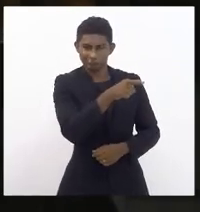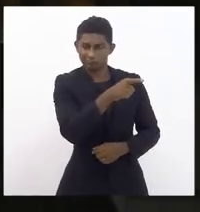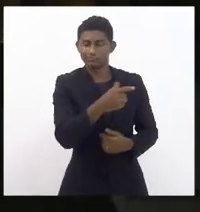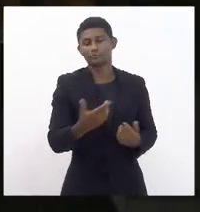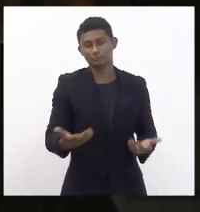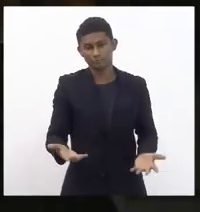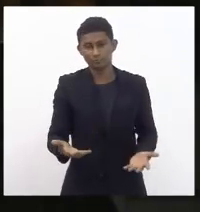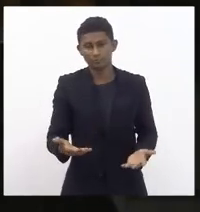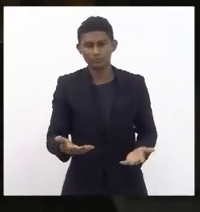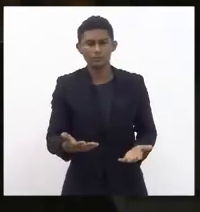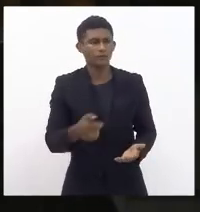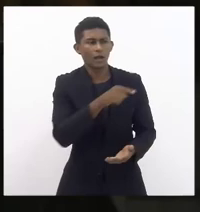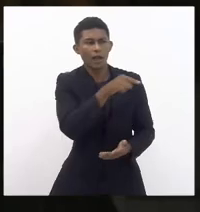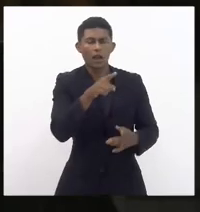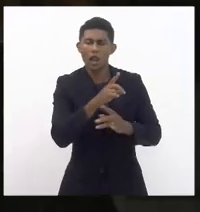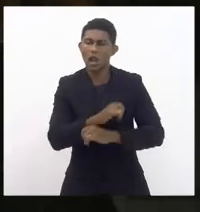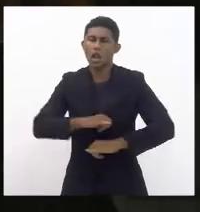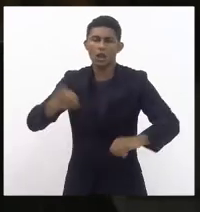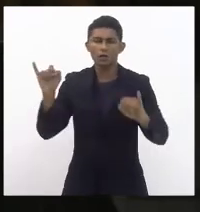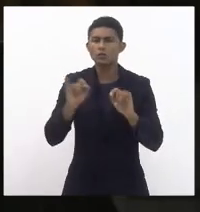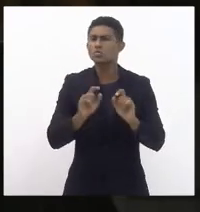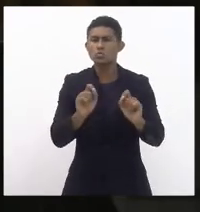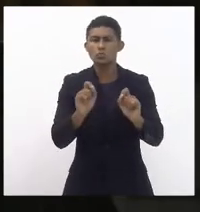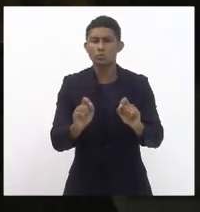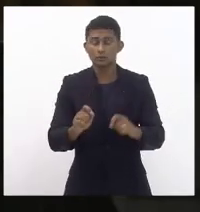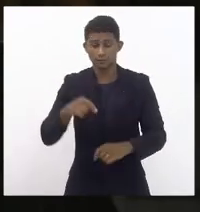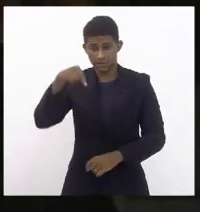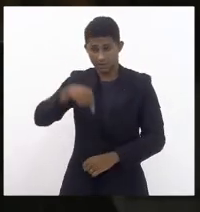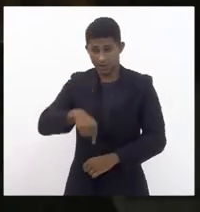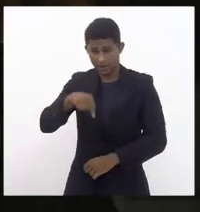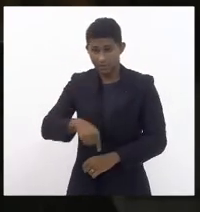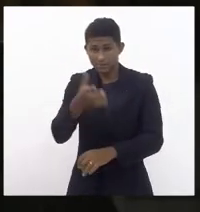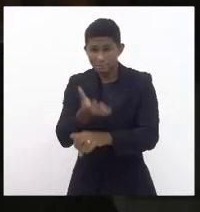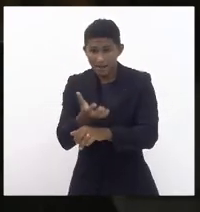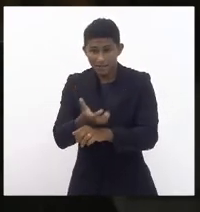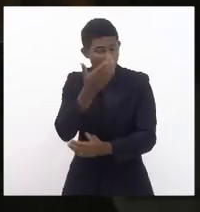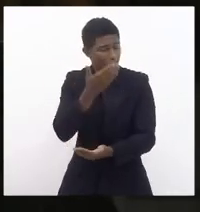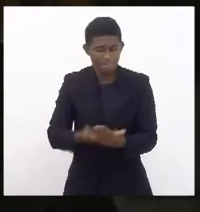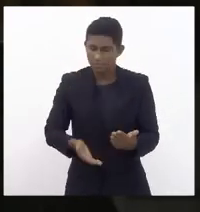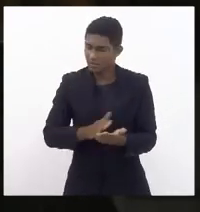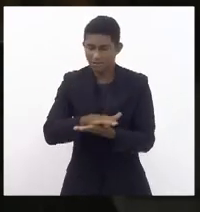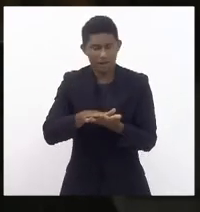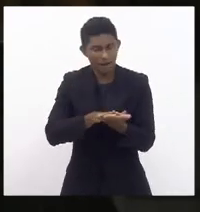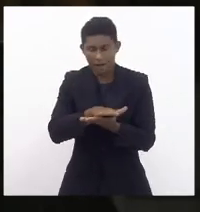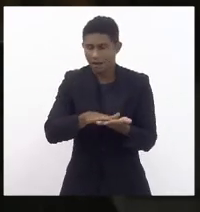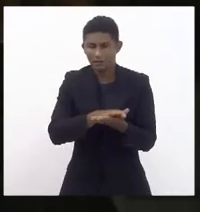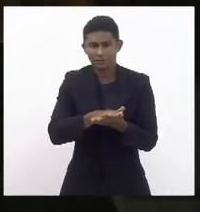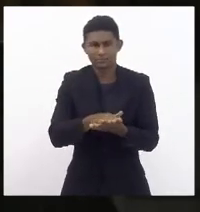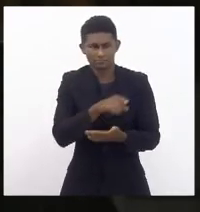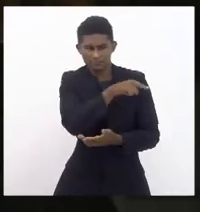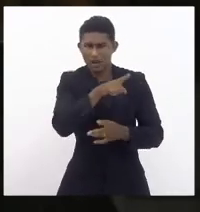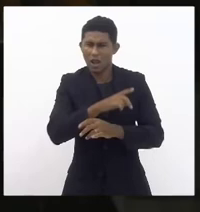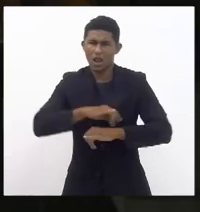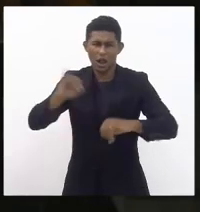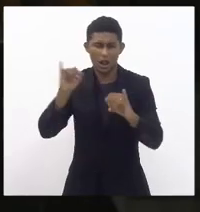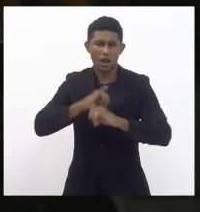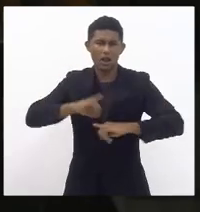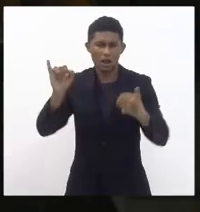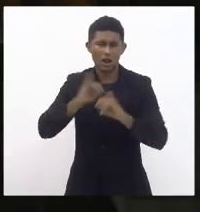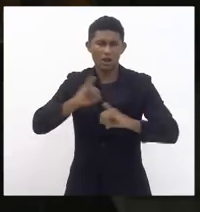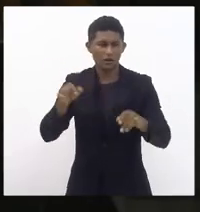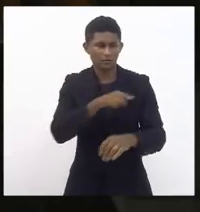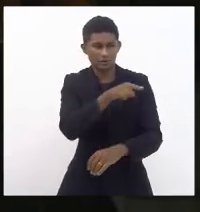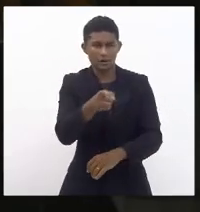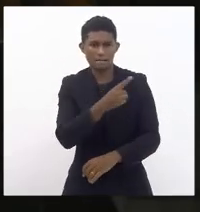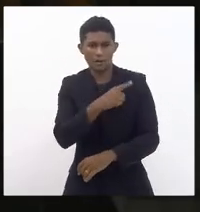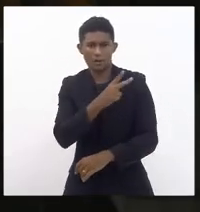a propaganda que eles fazem aqui você não perde nenhuma disciplina então fazendo uma implementação da